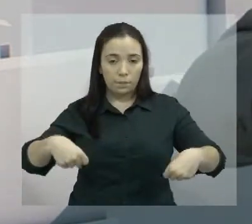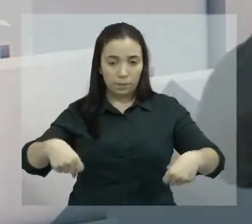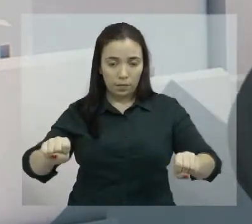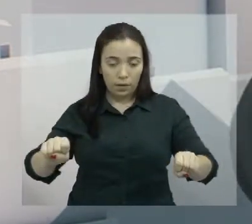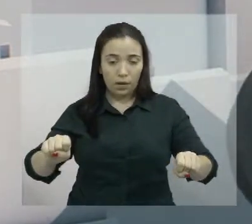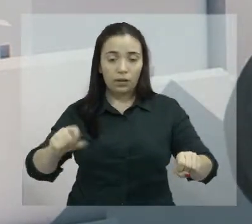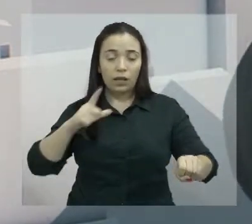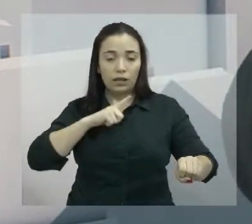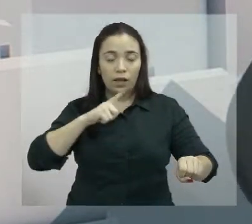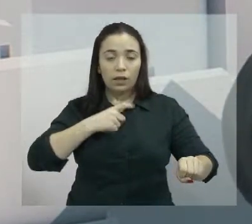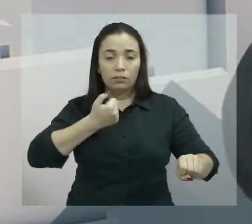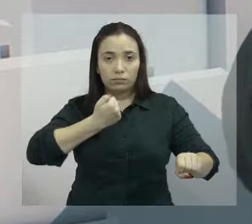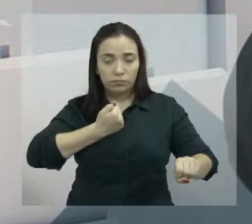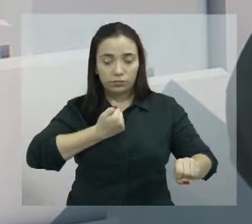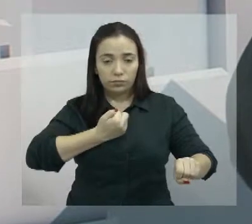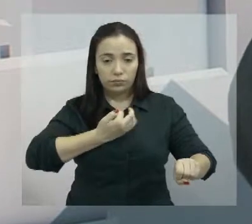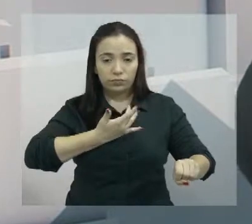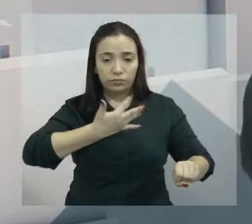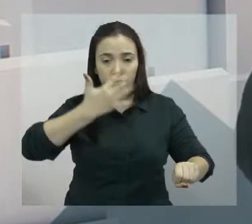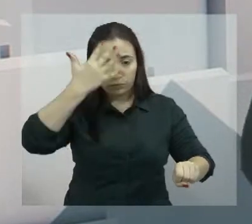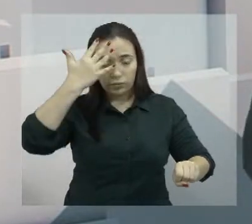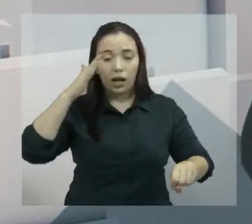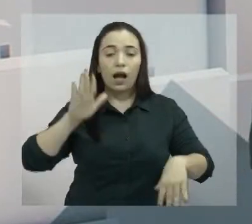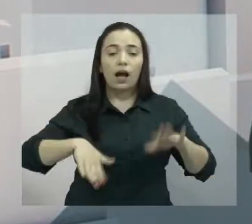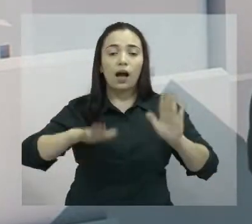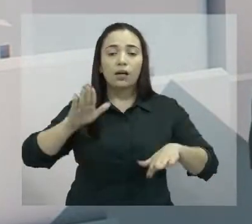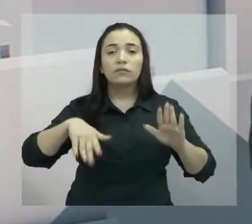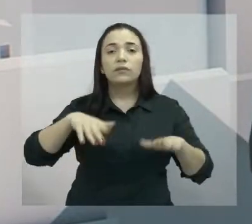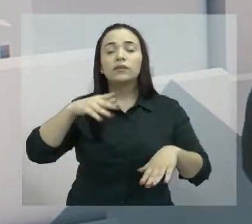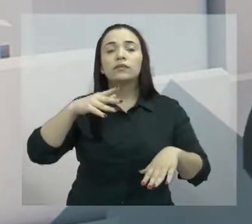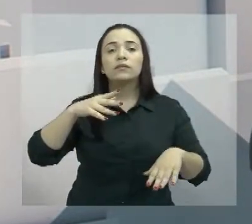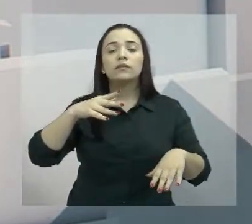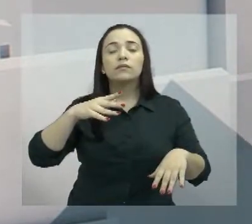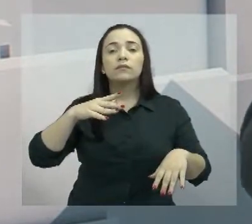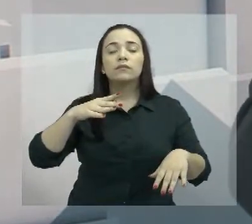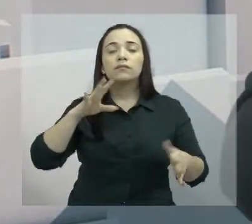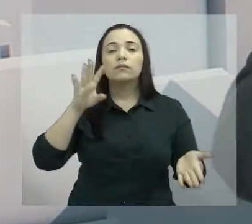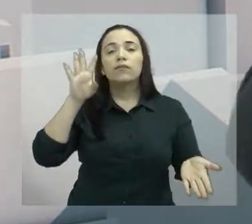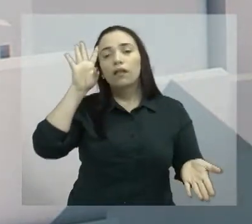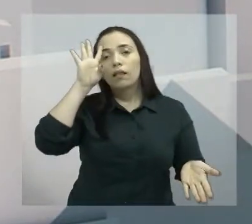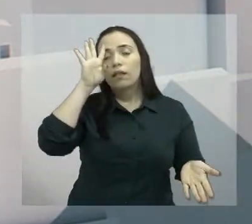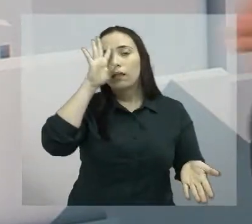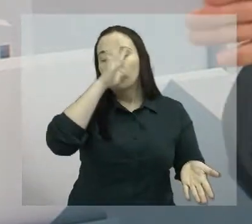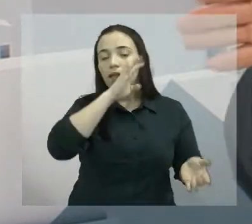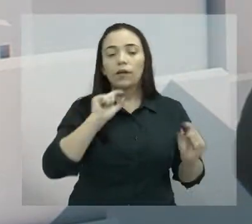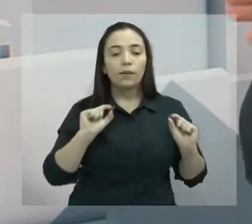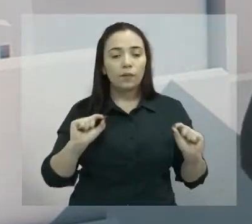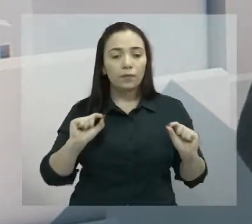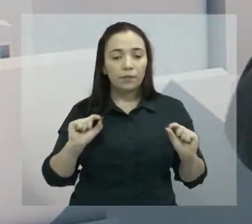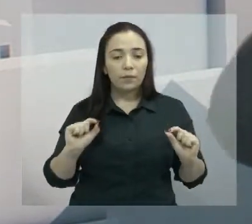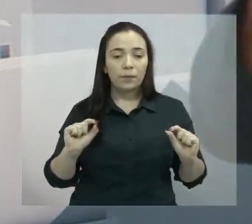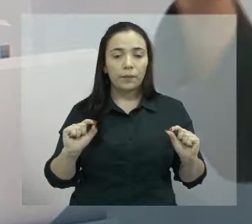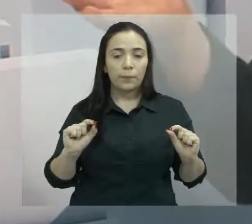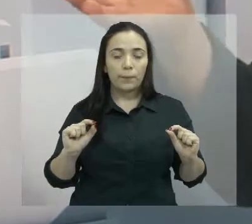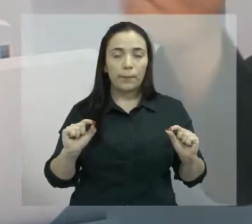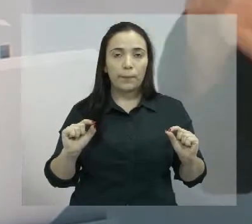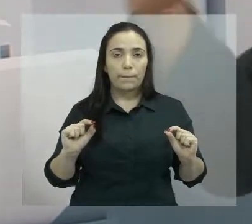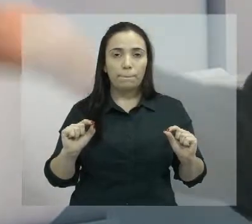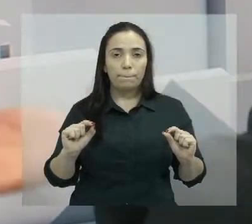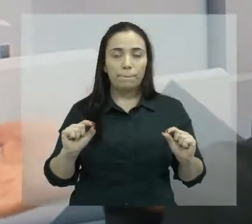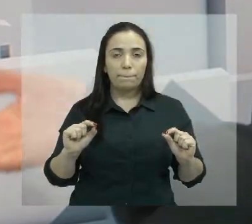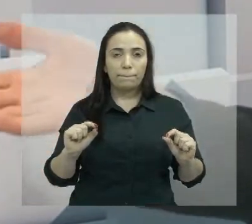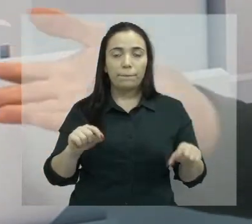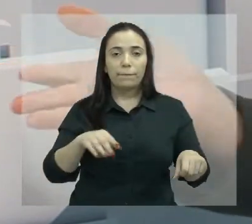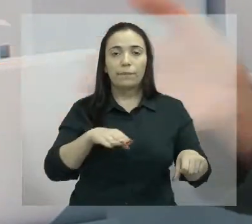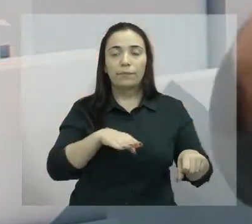uma certa velocidade e às vezes uma pessoa desavisada vai pegar, né, ou fazer